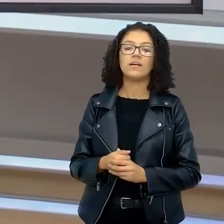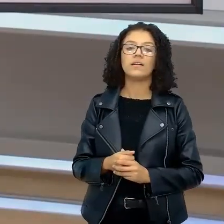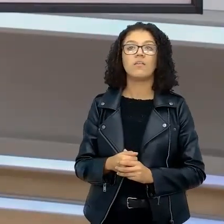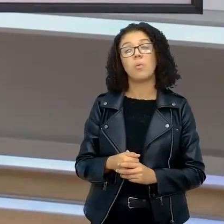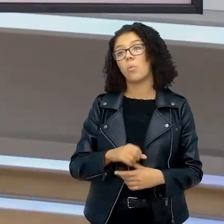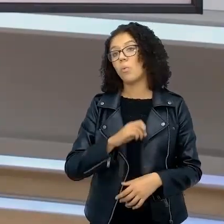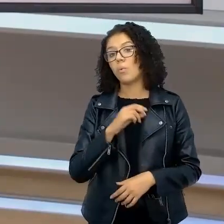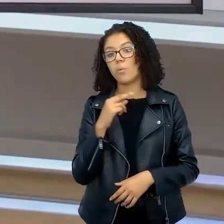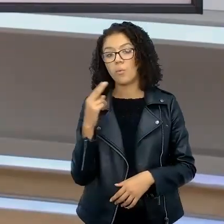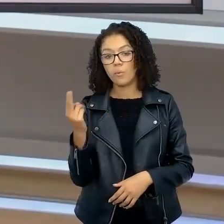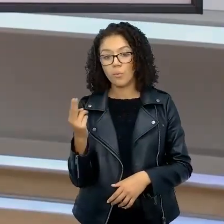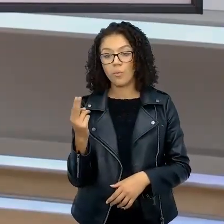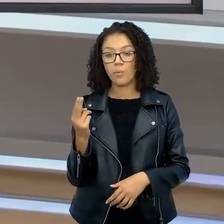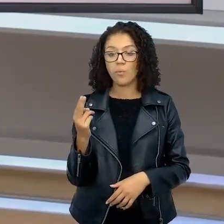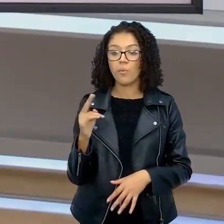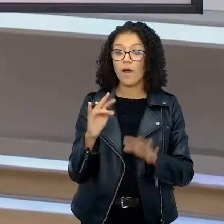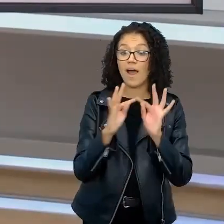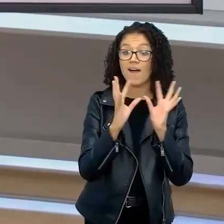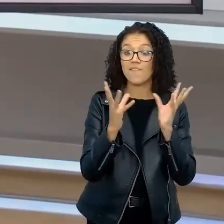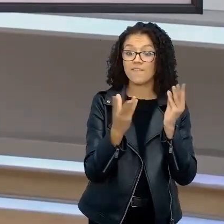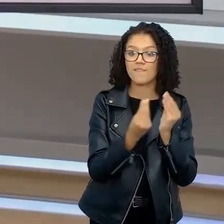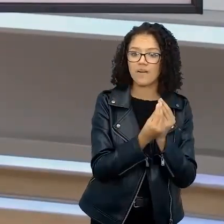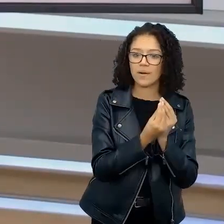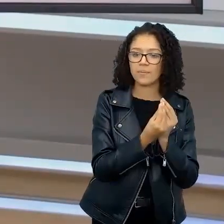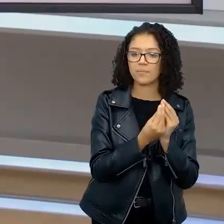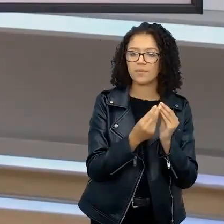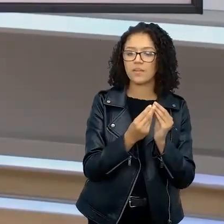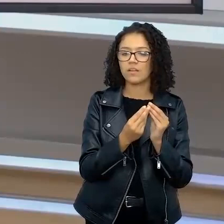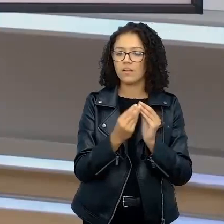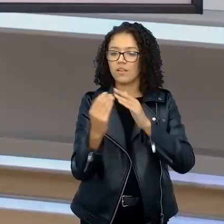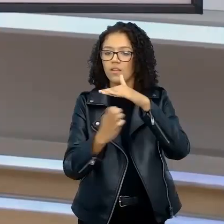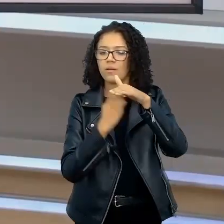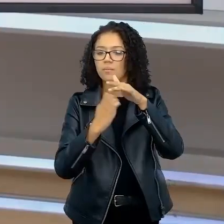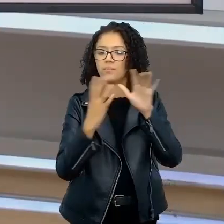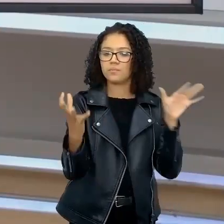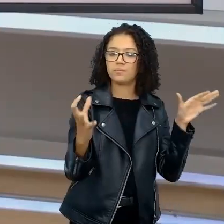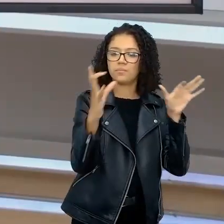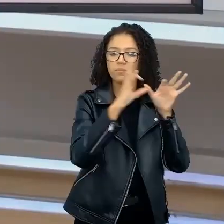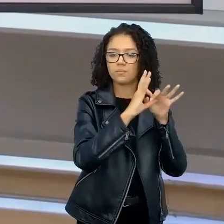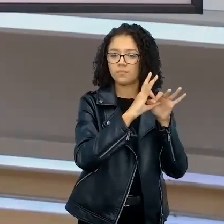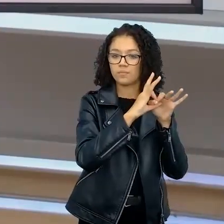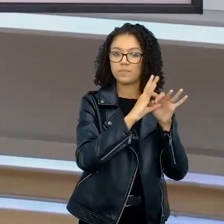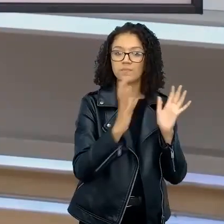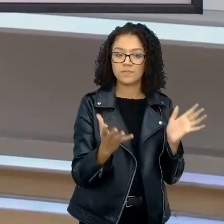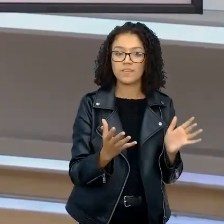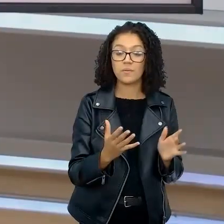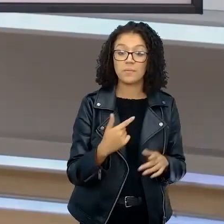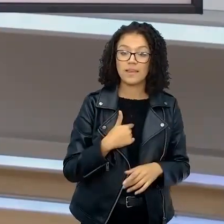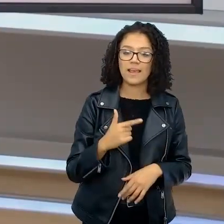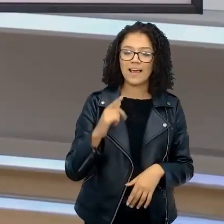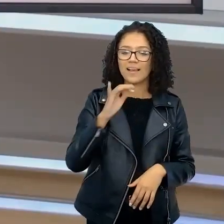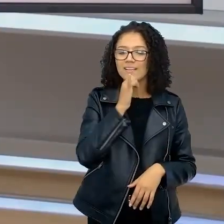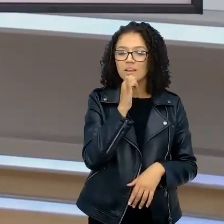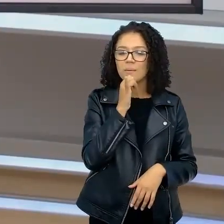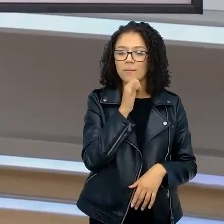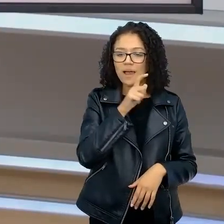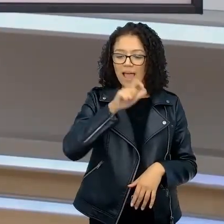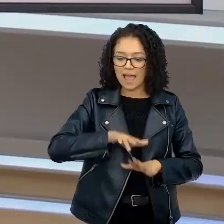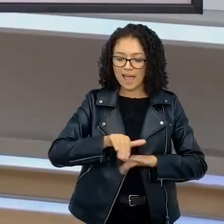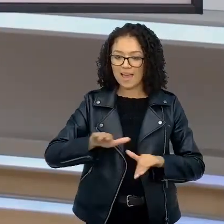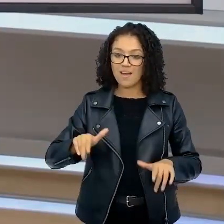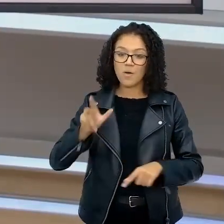o serviço que vai acompanhar essa família para que ela não seja abordada novamente diretamente sobre a questão da violência, né, mas que